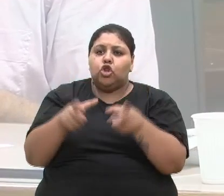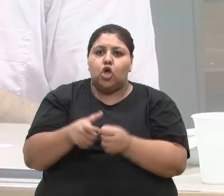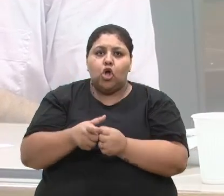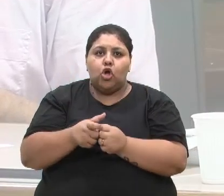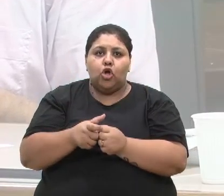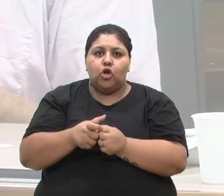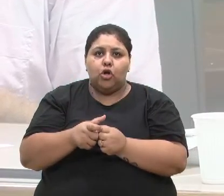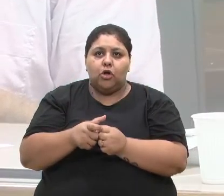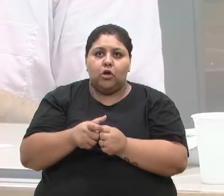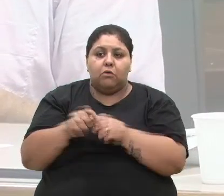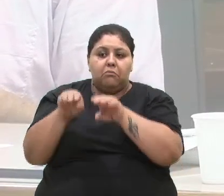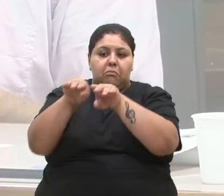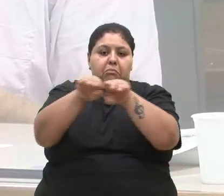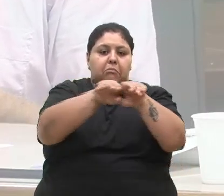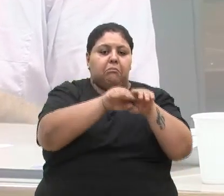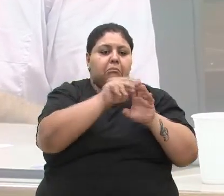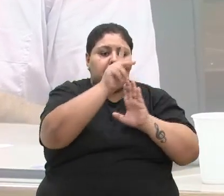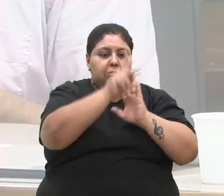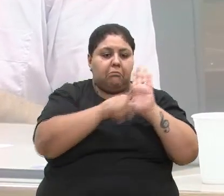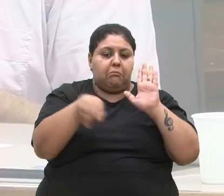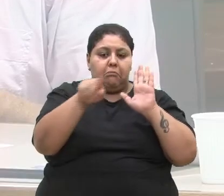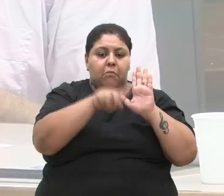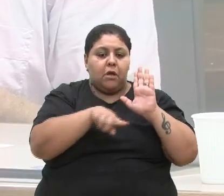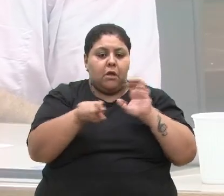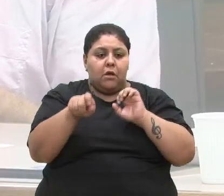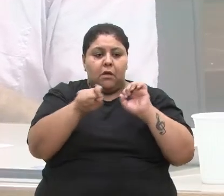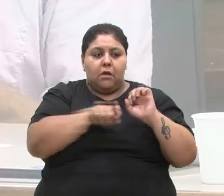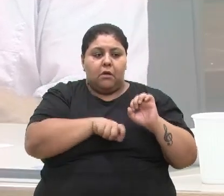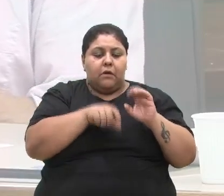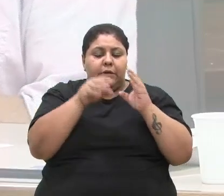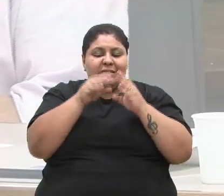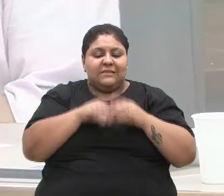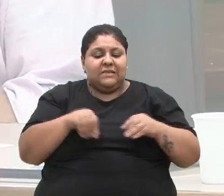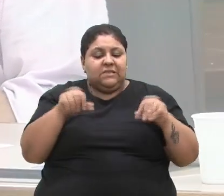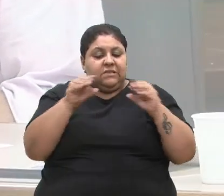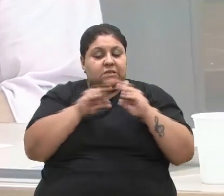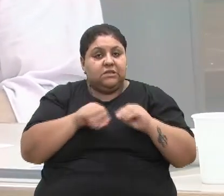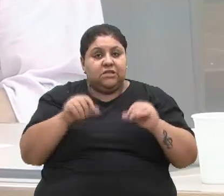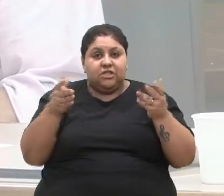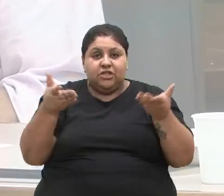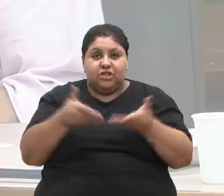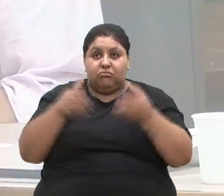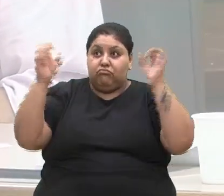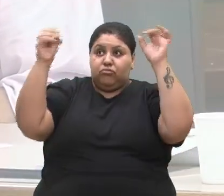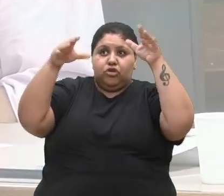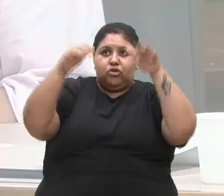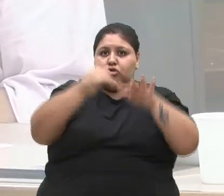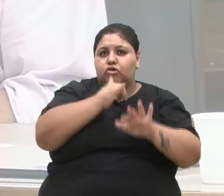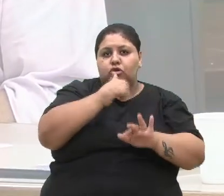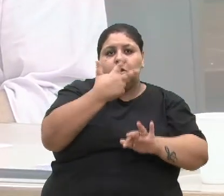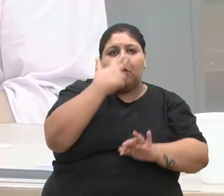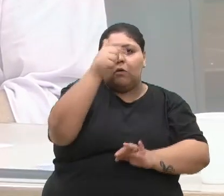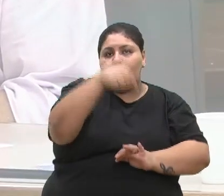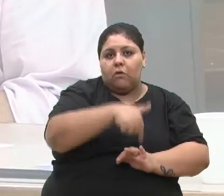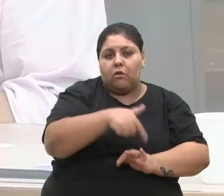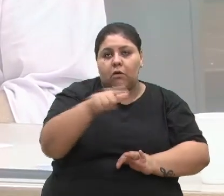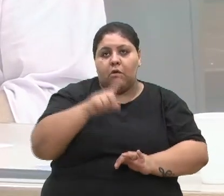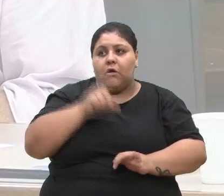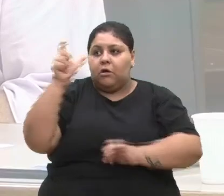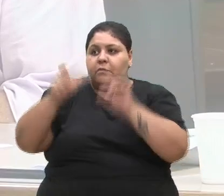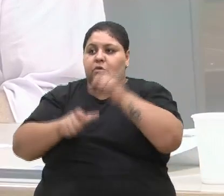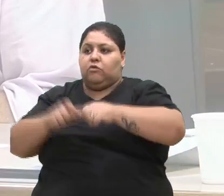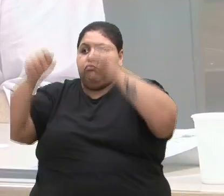espero, quando vier esse projeto, que a gente possa ter a sensibilidade, né, já que em dias de chuva, por exemplo, como hoje, as pessoas estão embaixo da